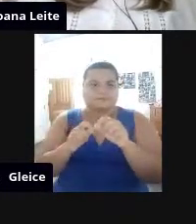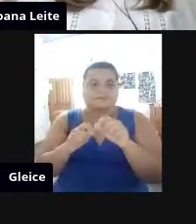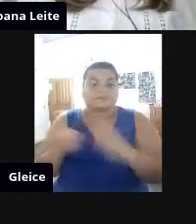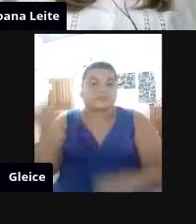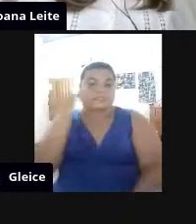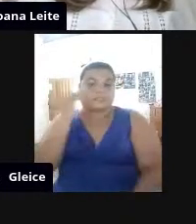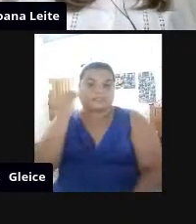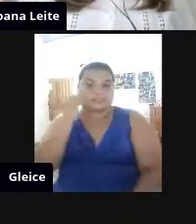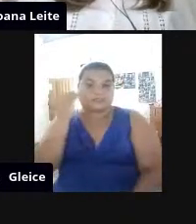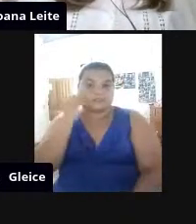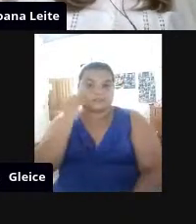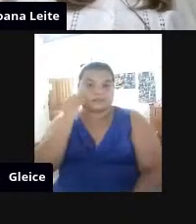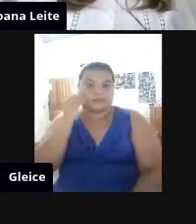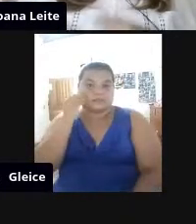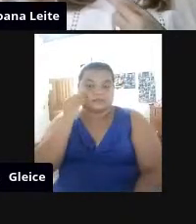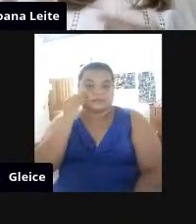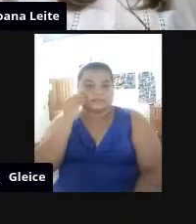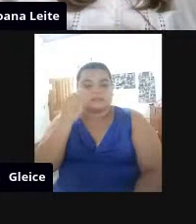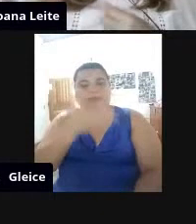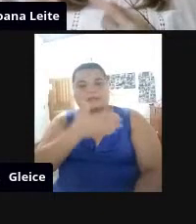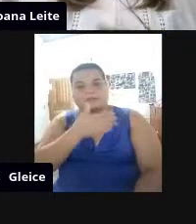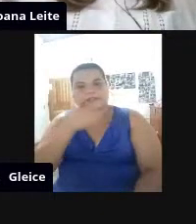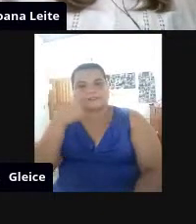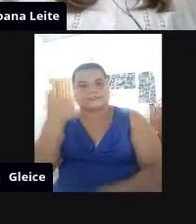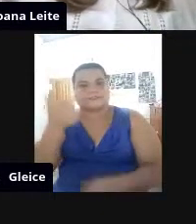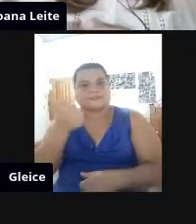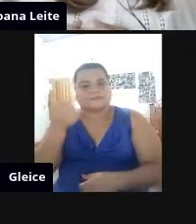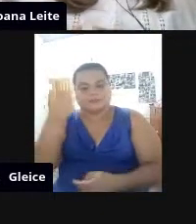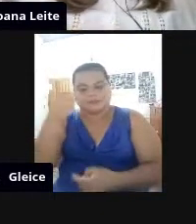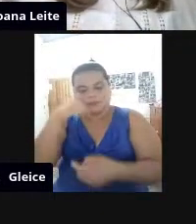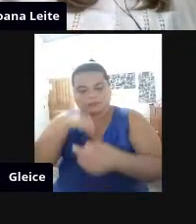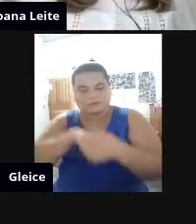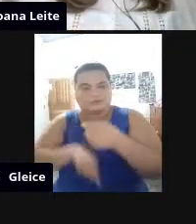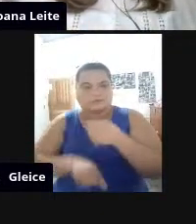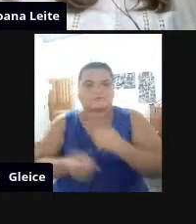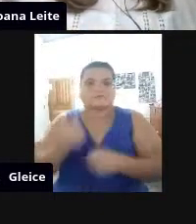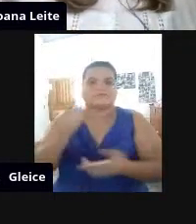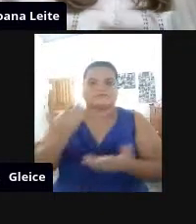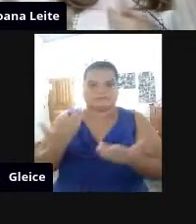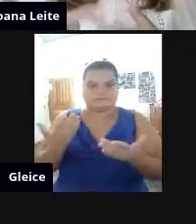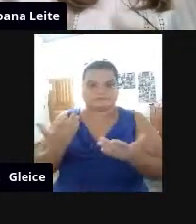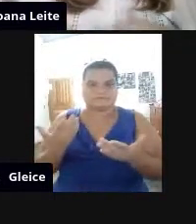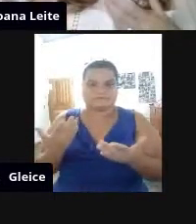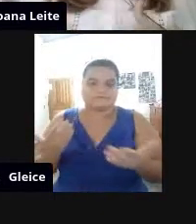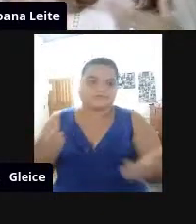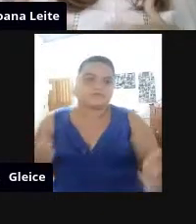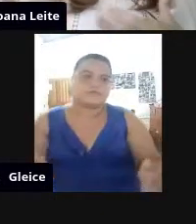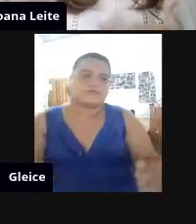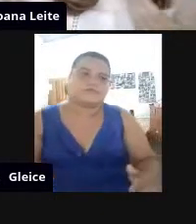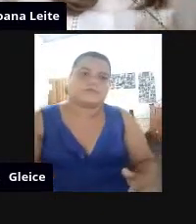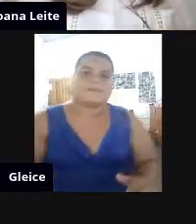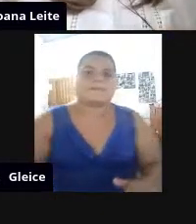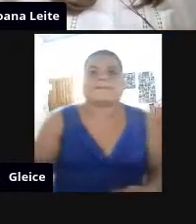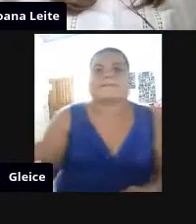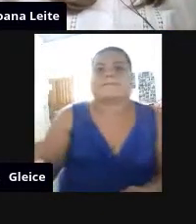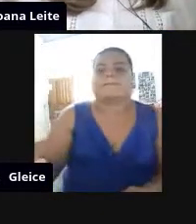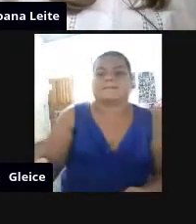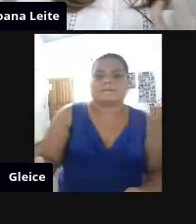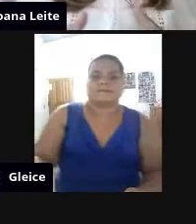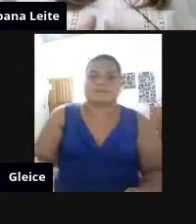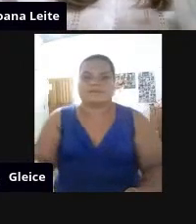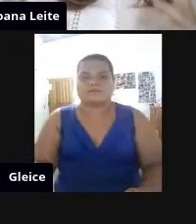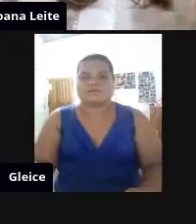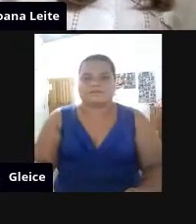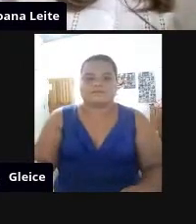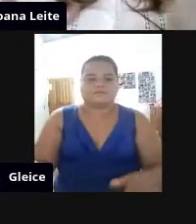melhor tolerância imunológica, né? Então, vai havendo essa dessensibilização por IgG. E esse indivíduo, ele vai dessensibilizando.